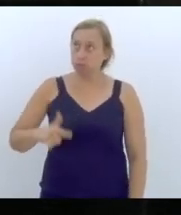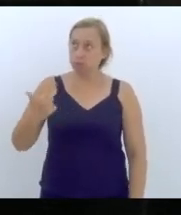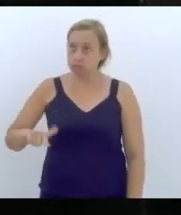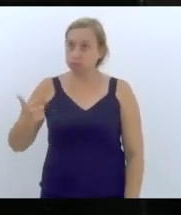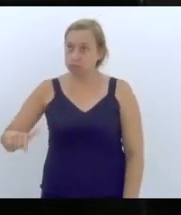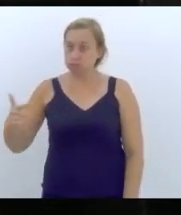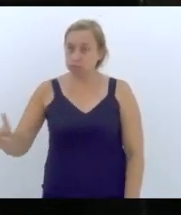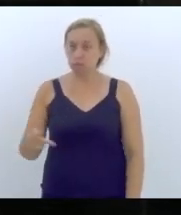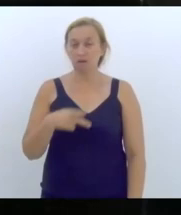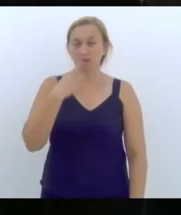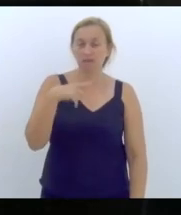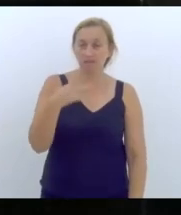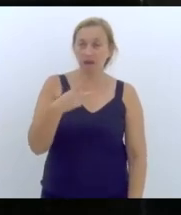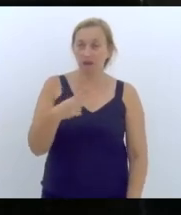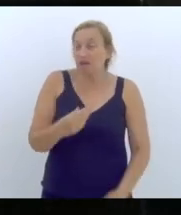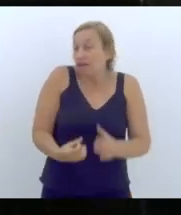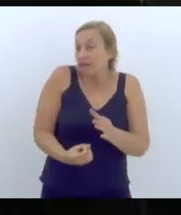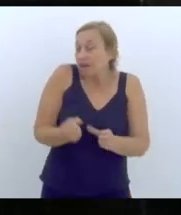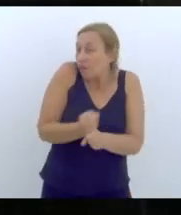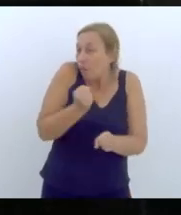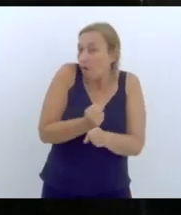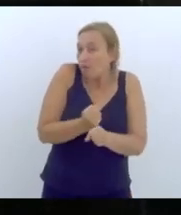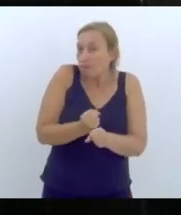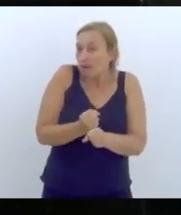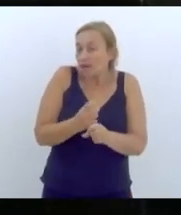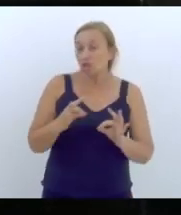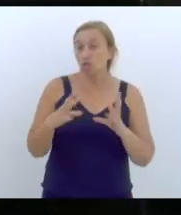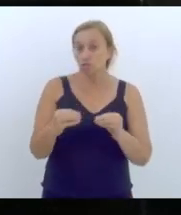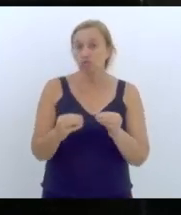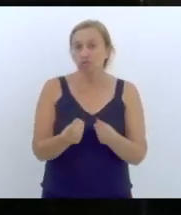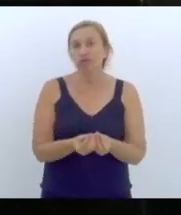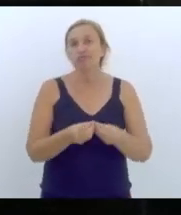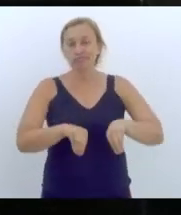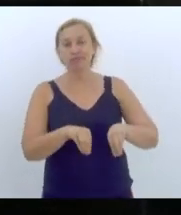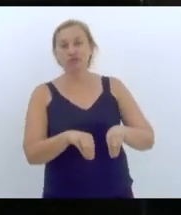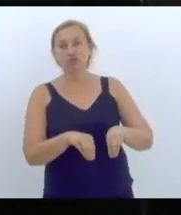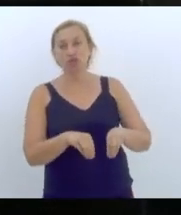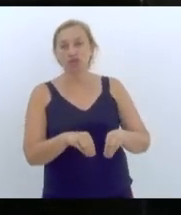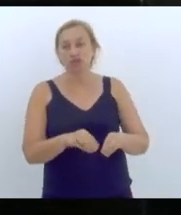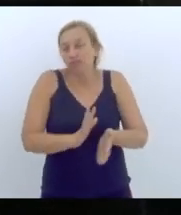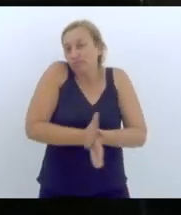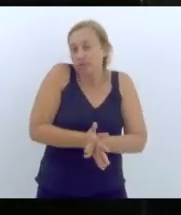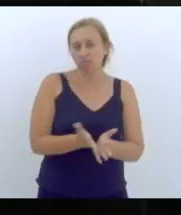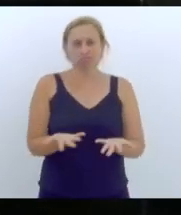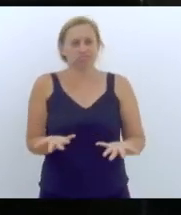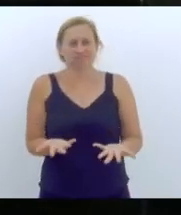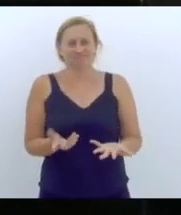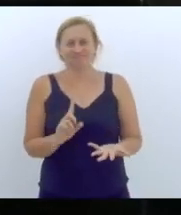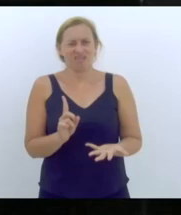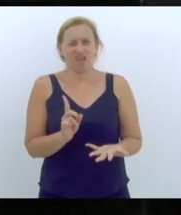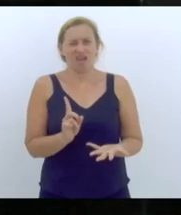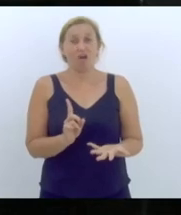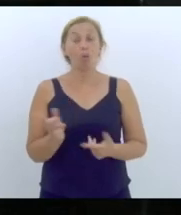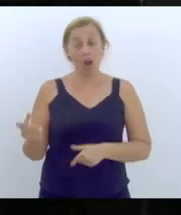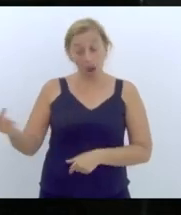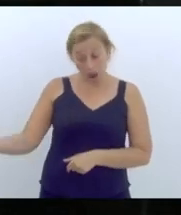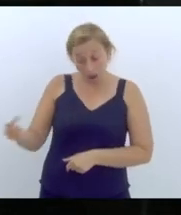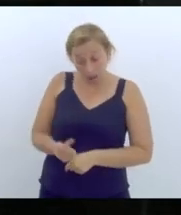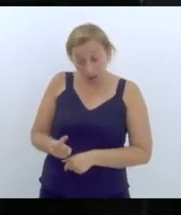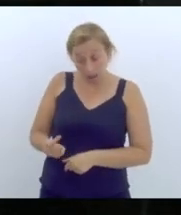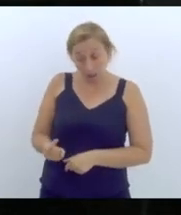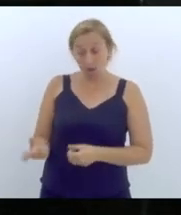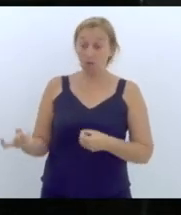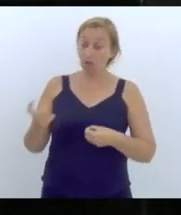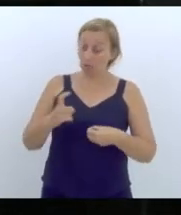de reconstruir tudo aquilo que foi destruído. A gente tem que estar aqui